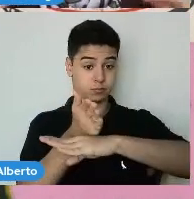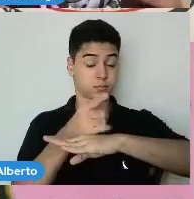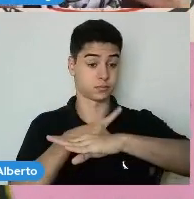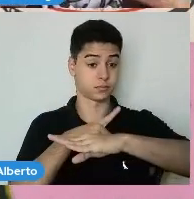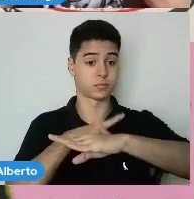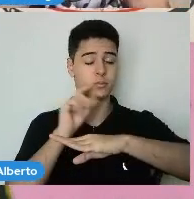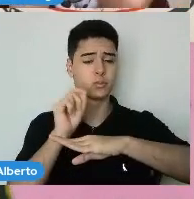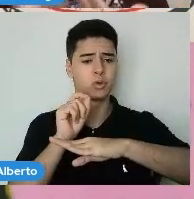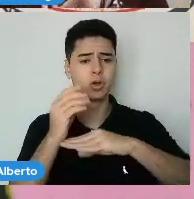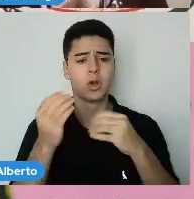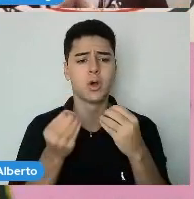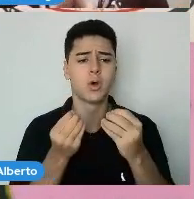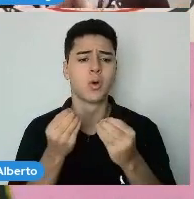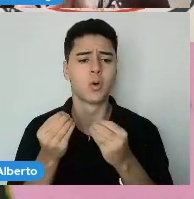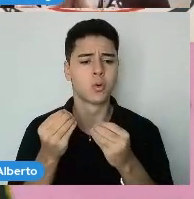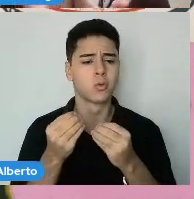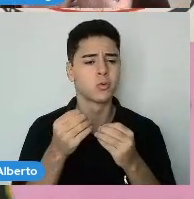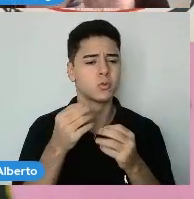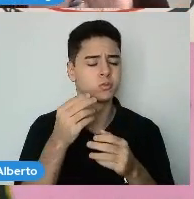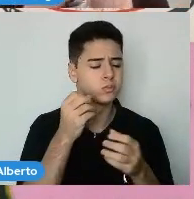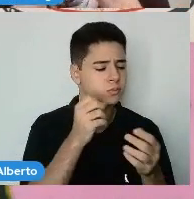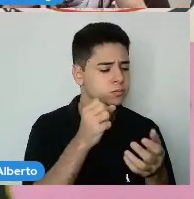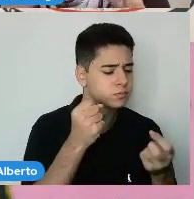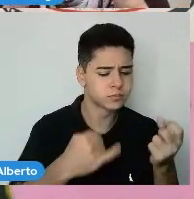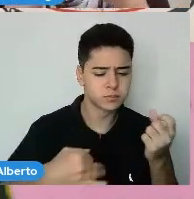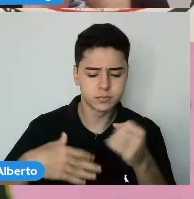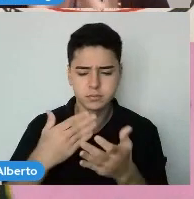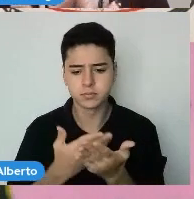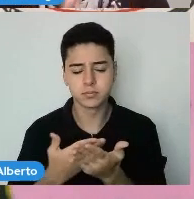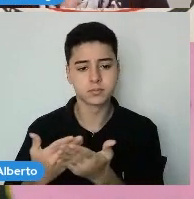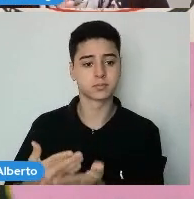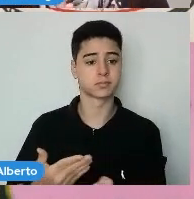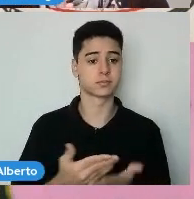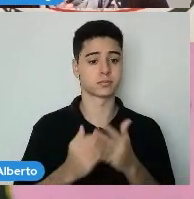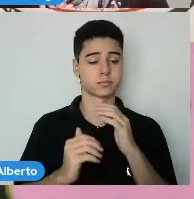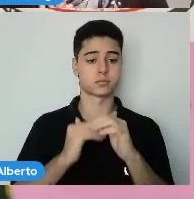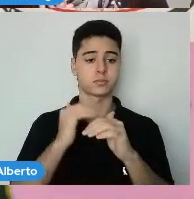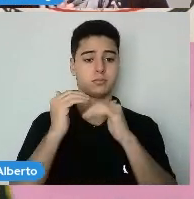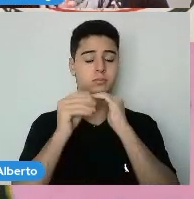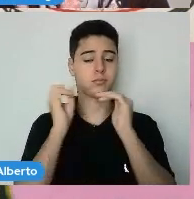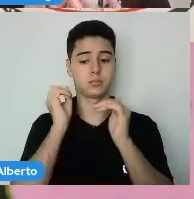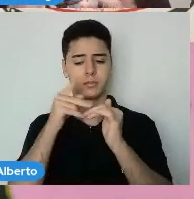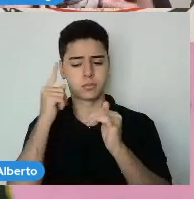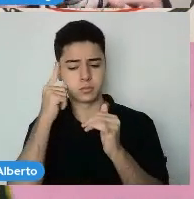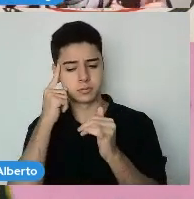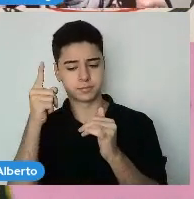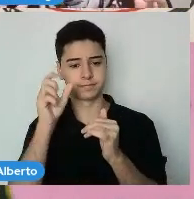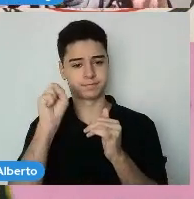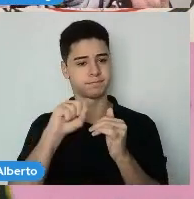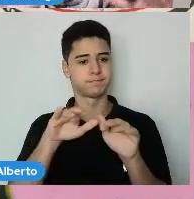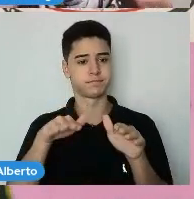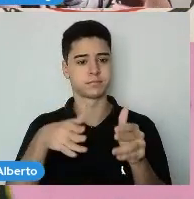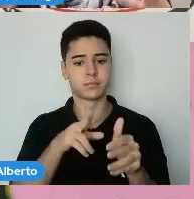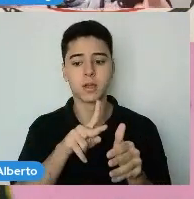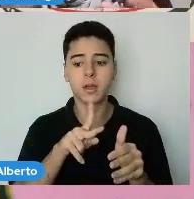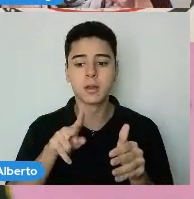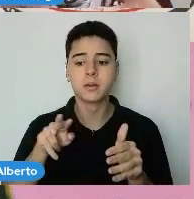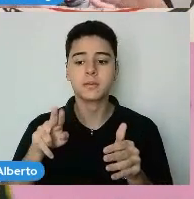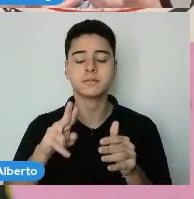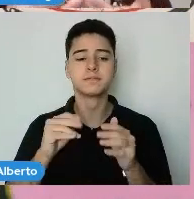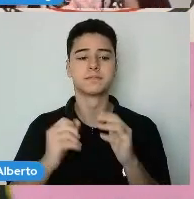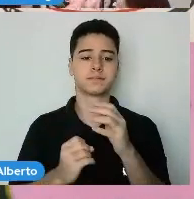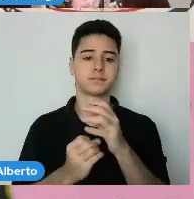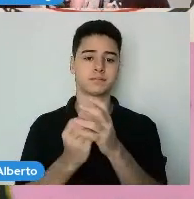proposição de construção construção de novos conceitos e mesmo